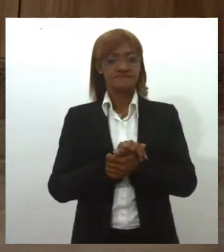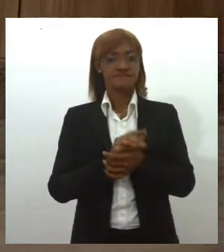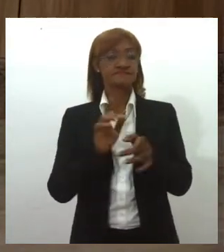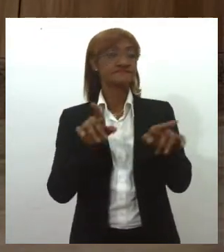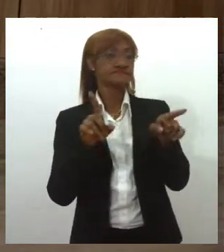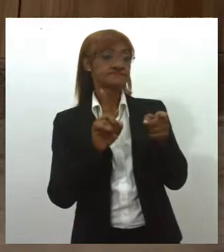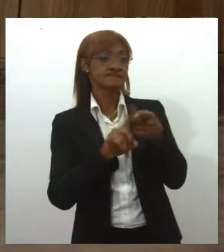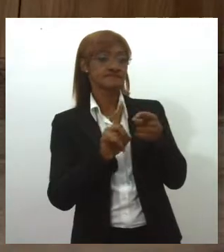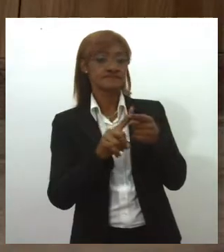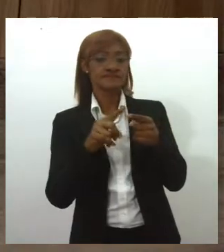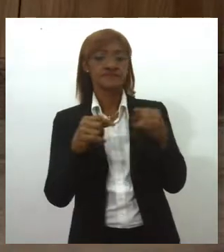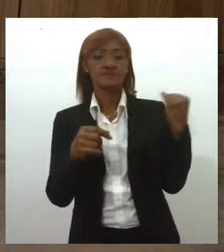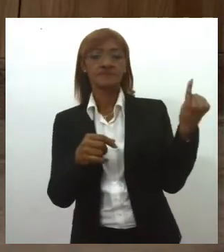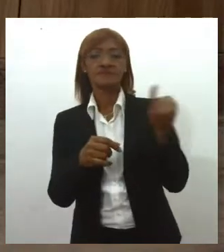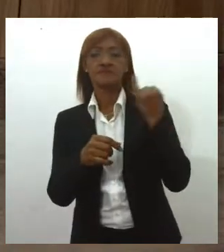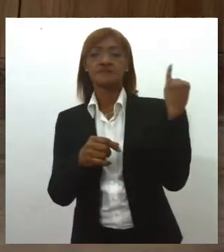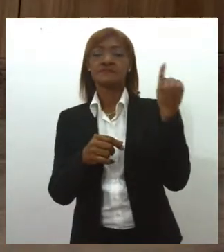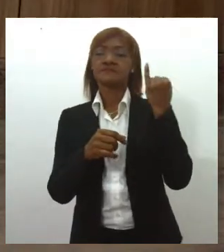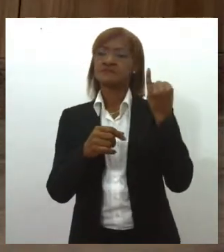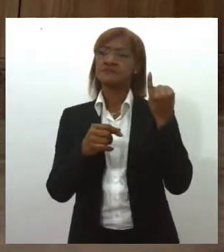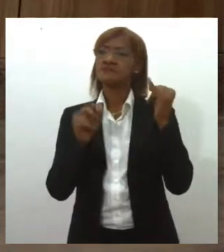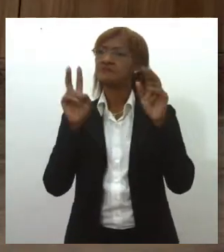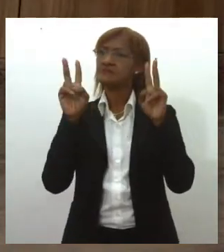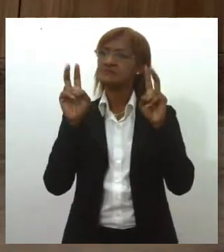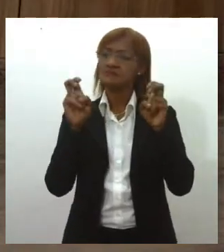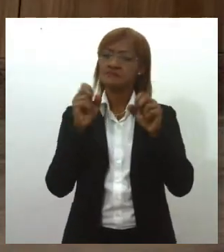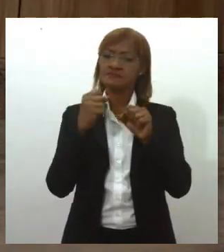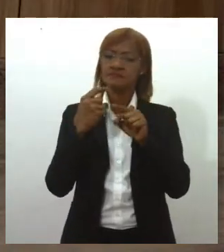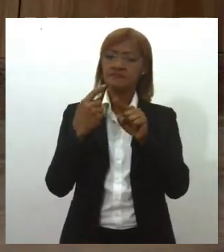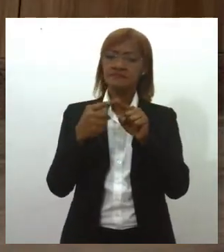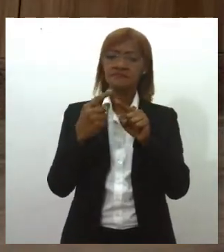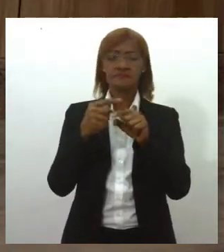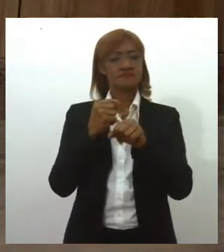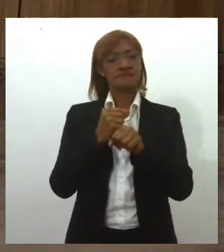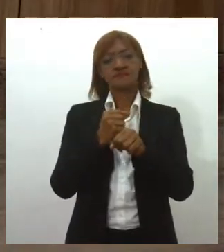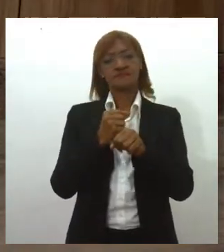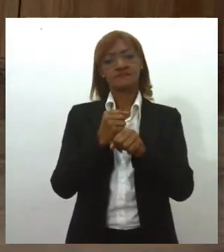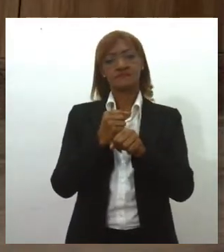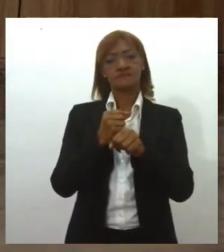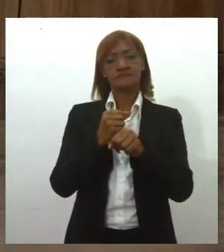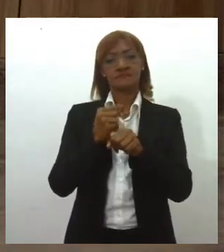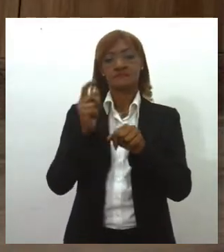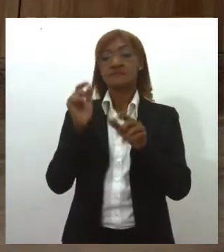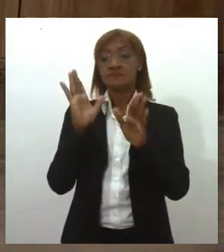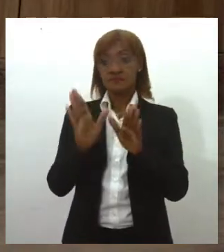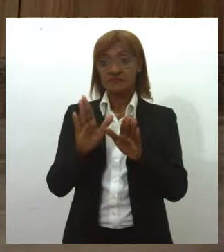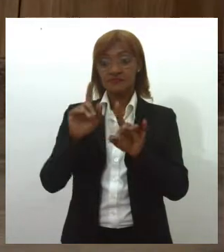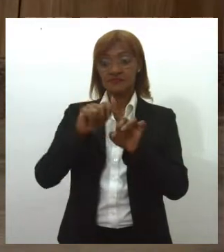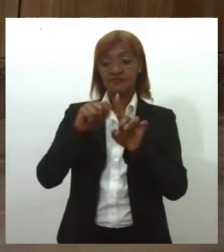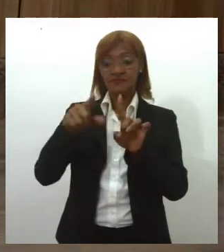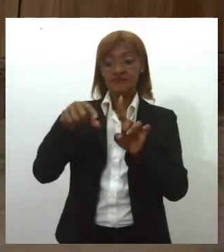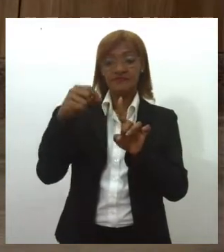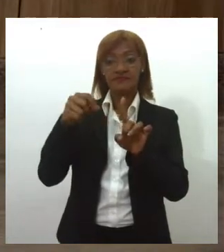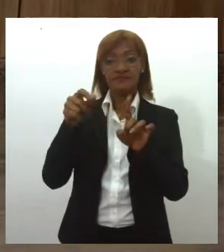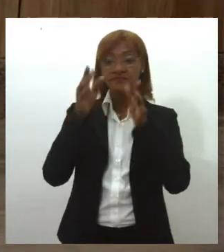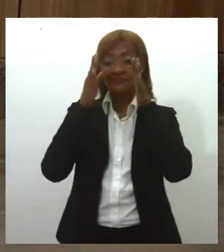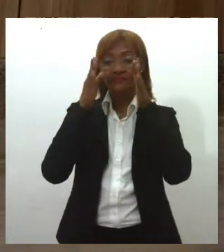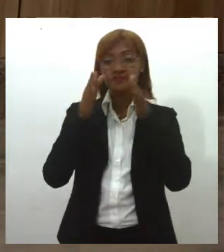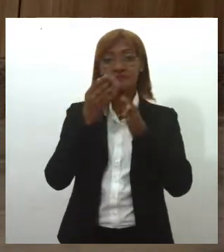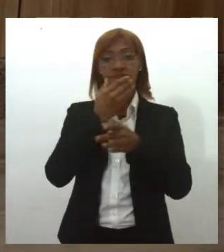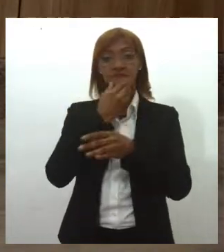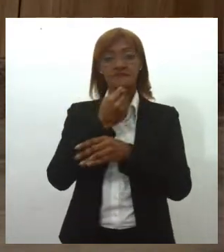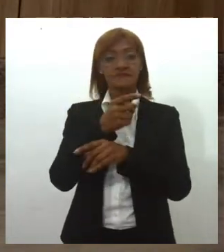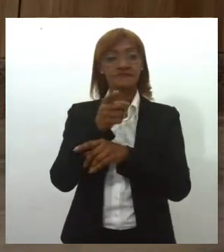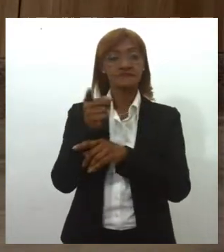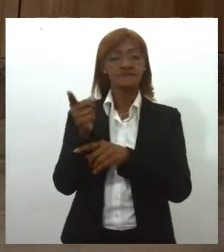tão importante a gente falar desse tema, porque é tanto que tem um mês dedicado a ele, né? Só para se ter uma ideia de